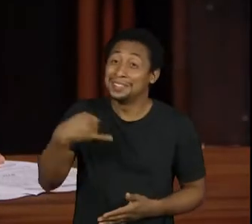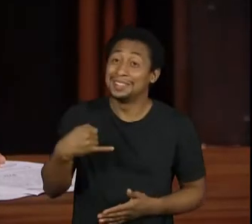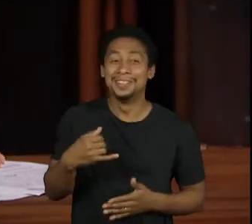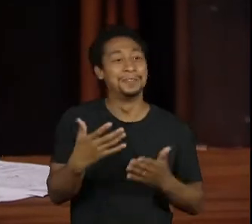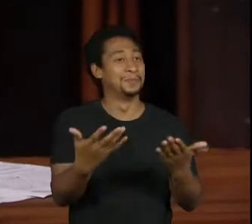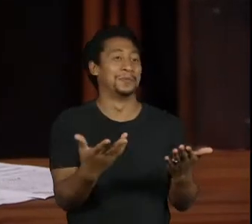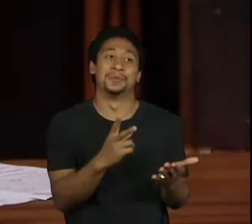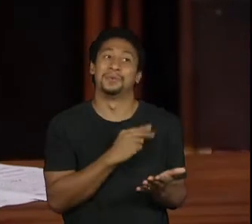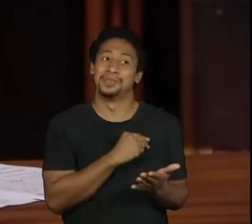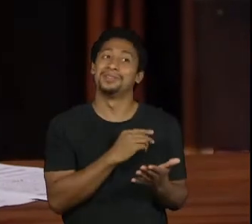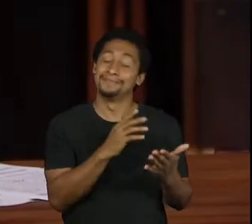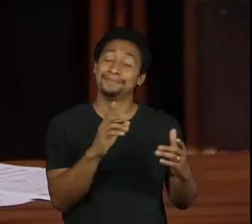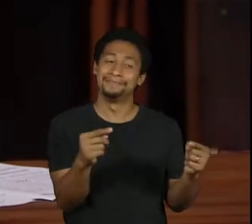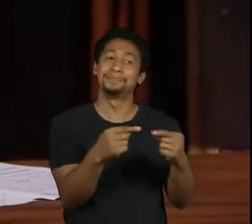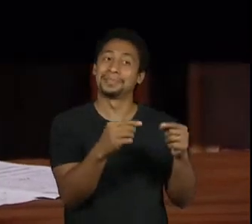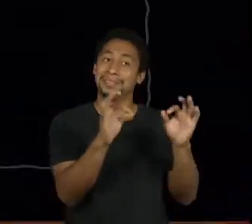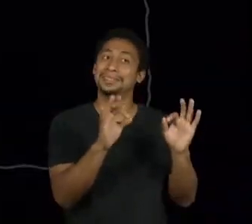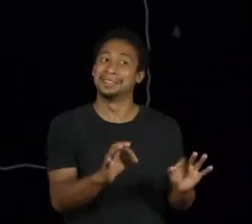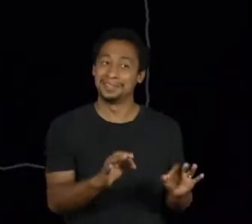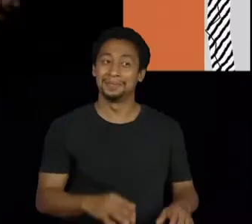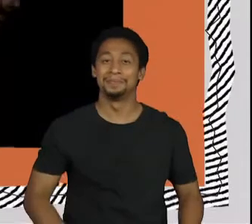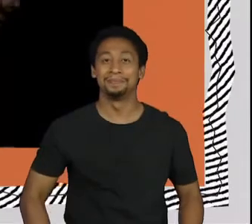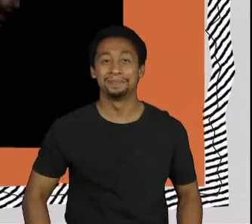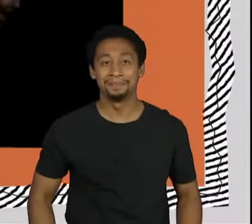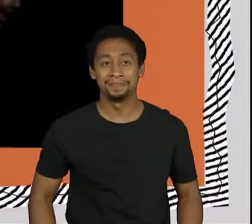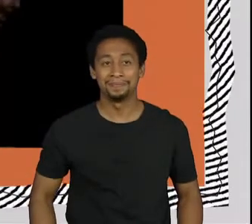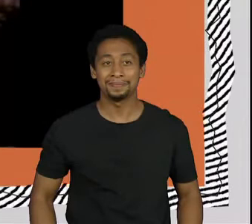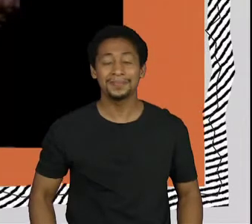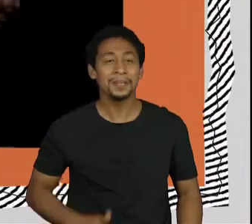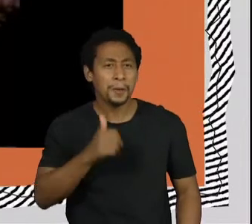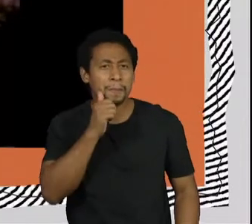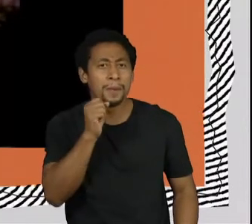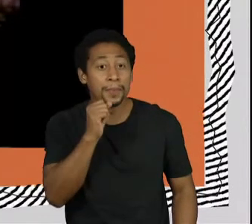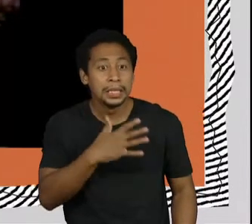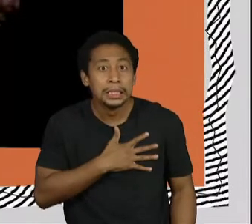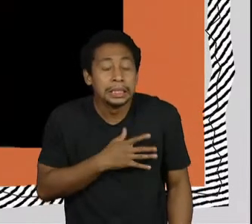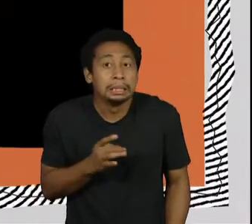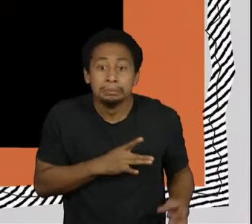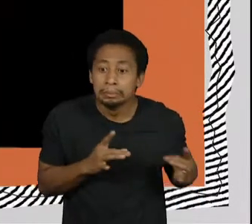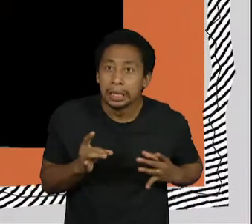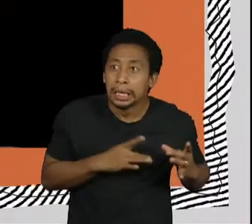bem, talvez, pelo menos para mim. Mamãe, eu tenho tanto medo de